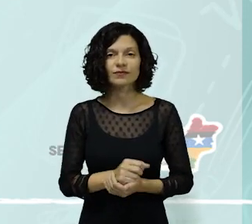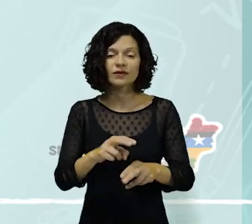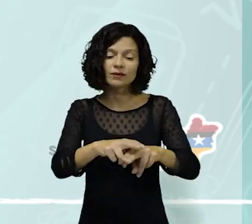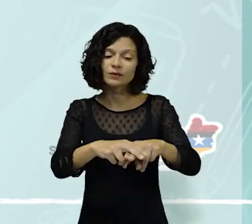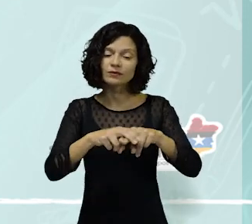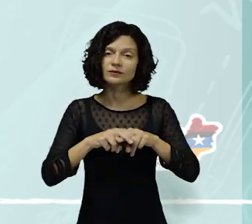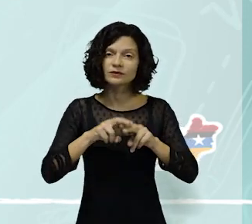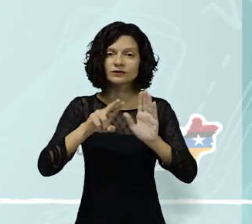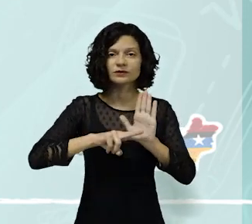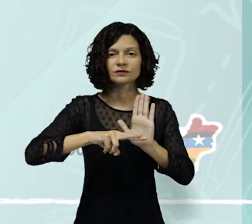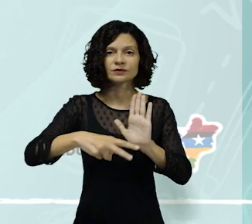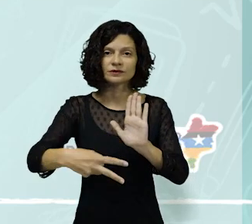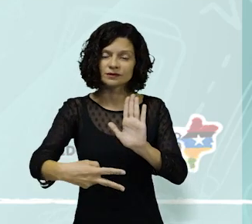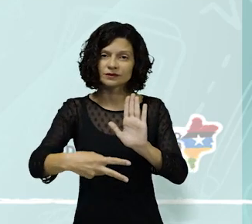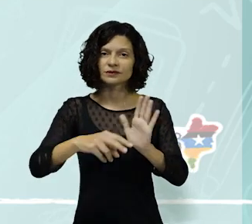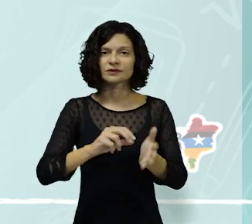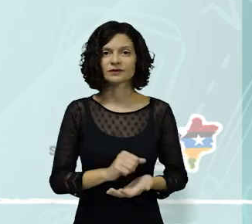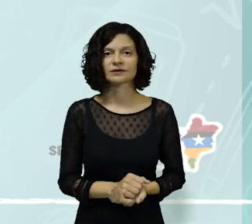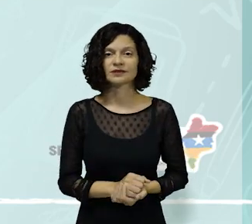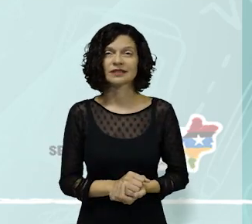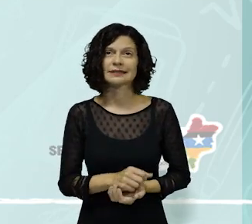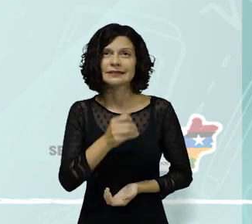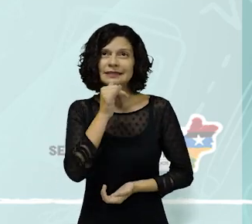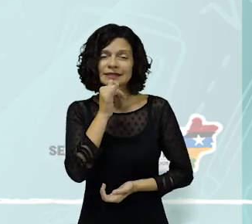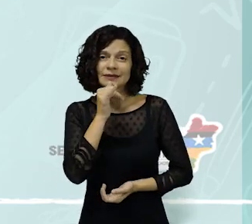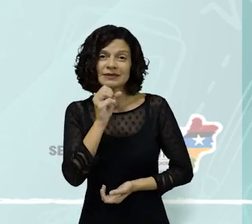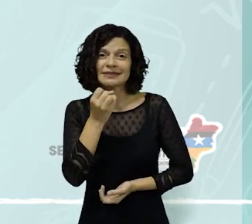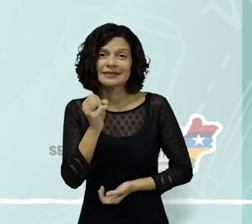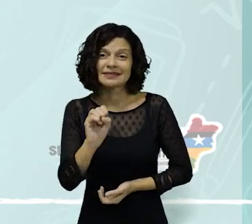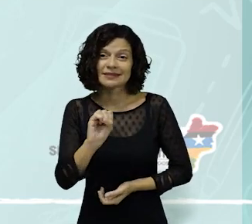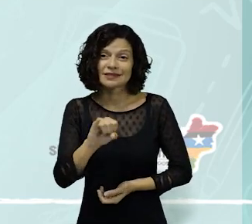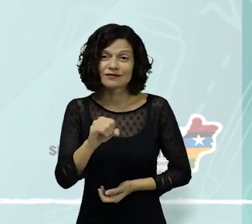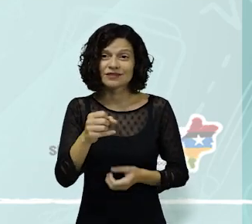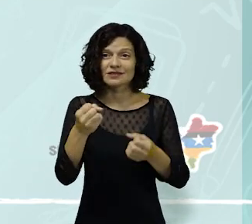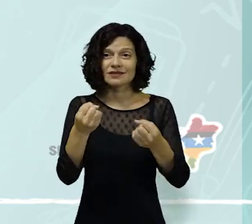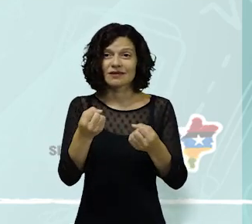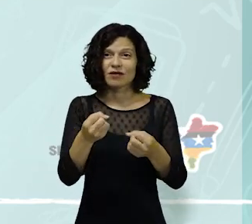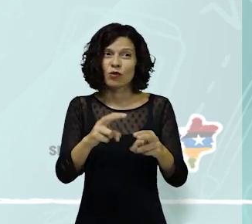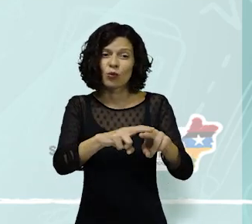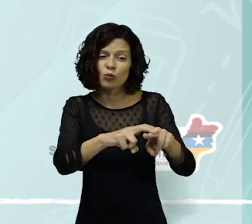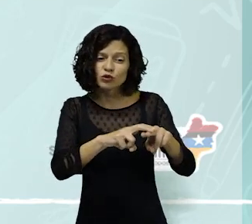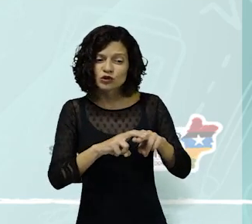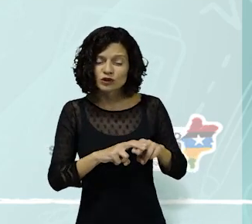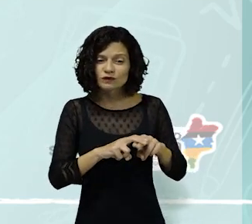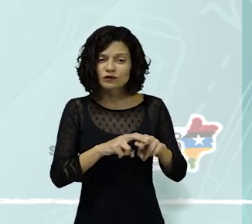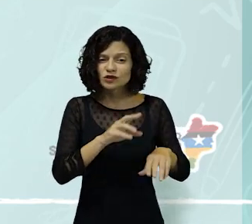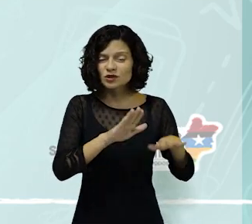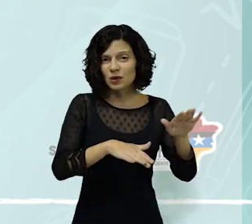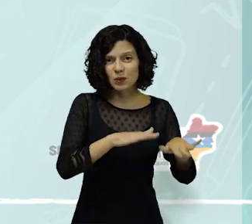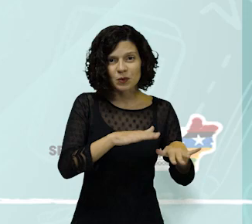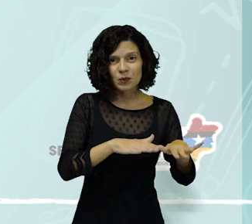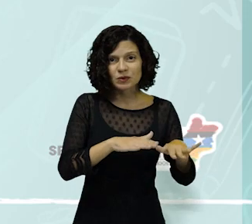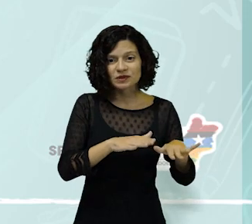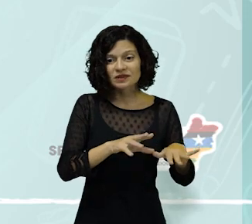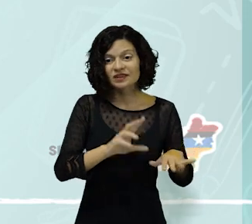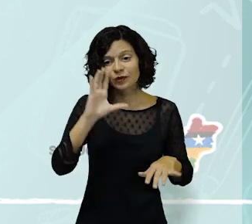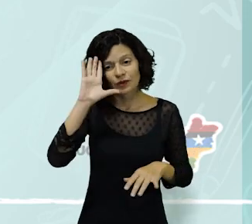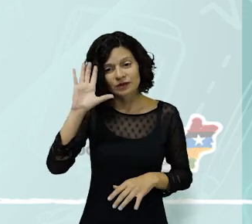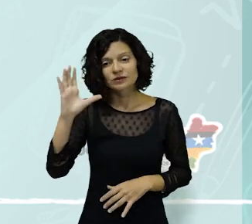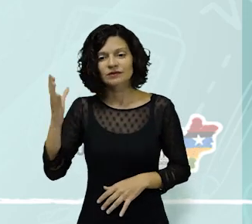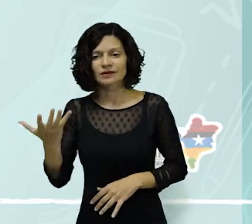a causa e a consequência. Então, quando você coloca o motivo para alguma coisa e o resultado dessa